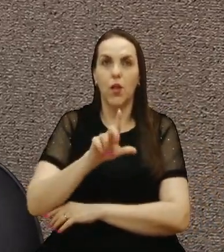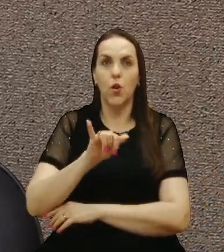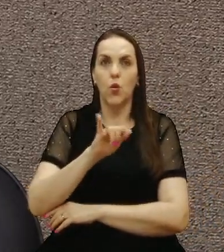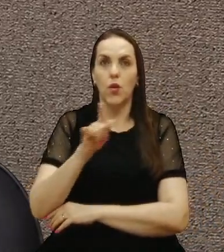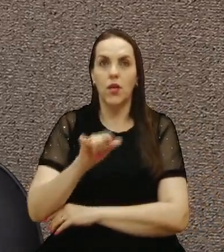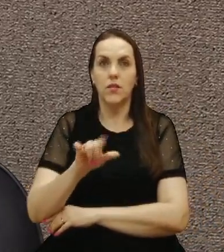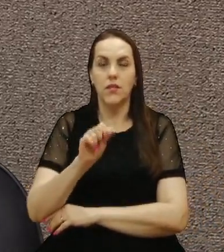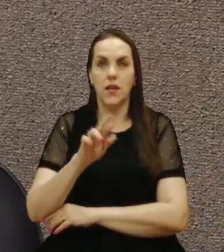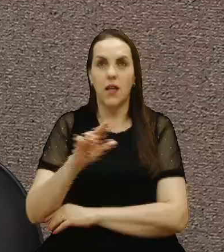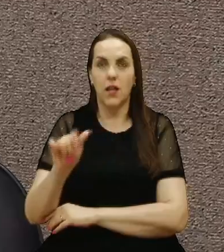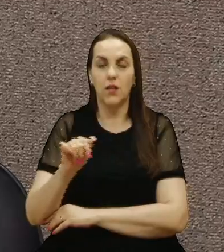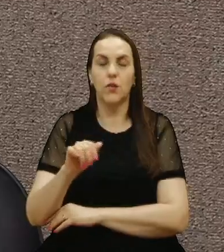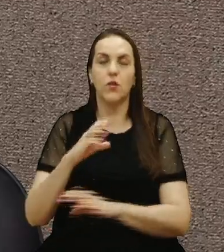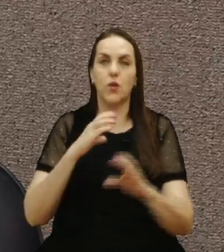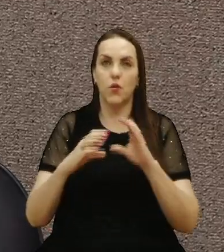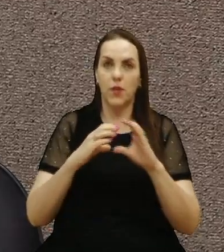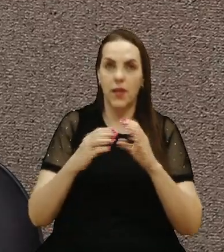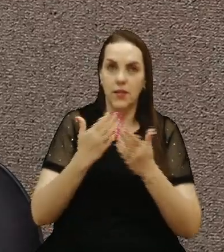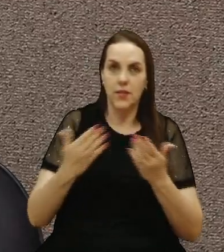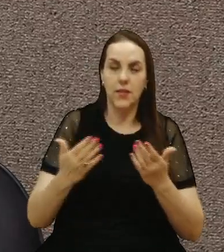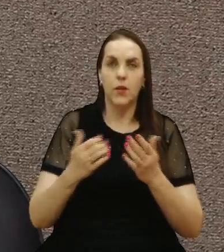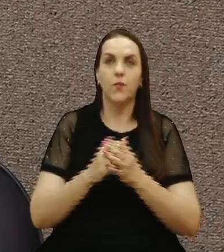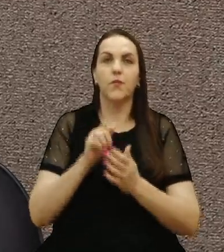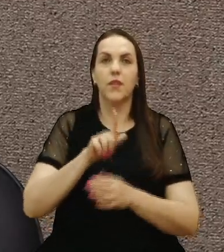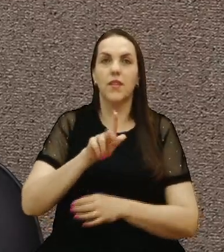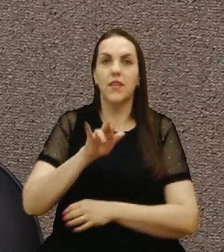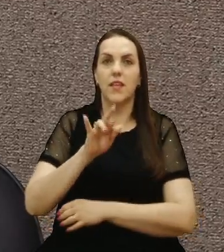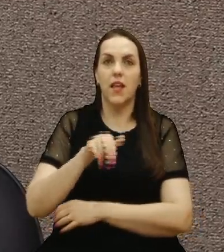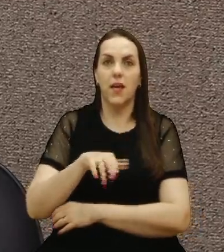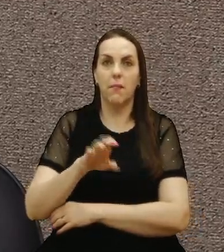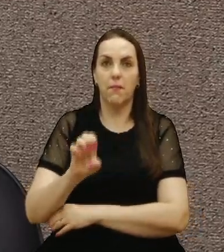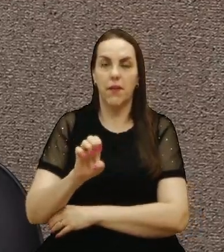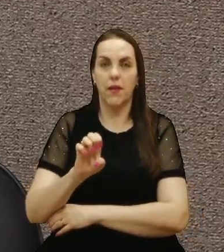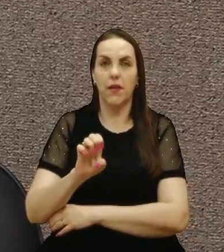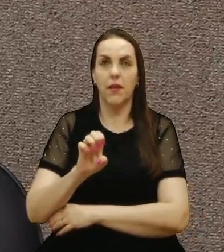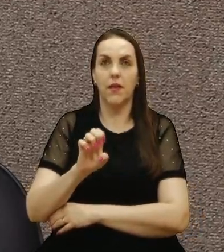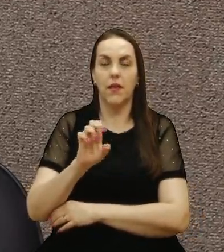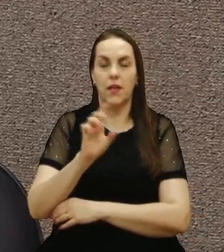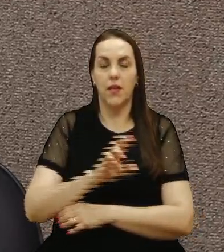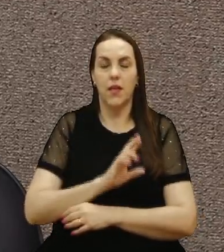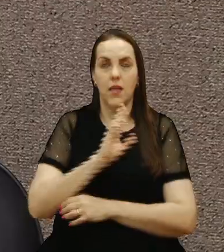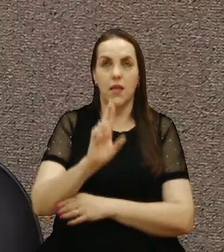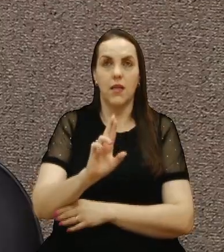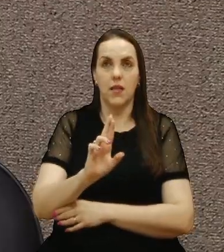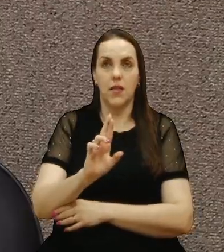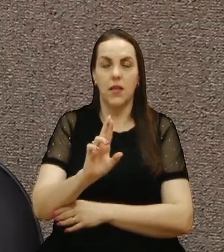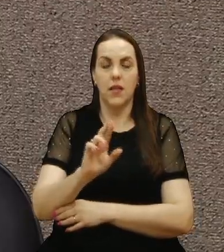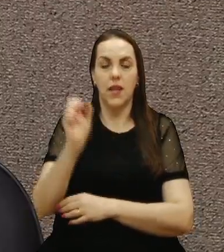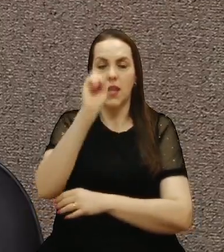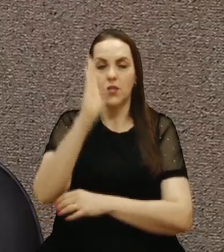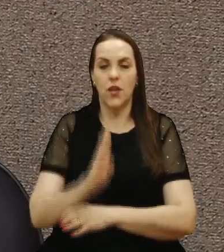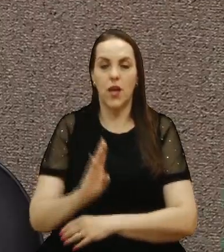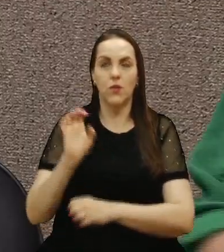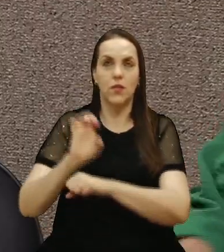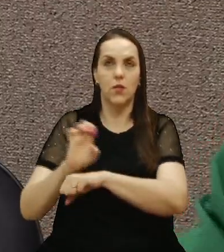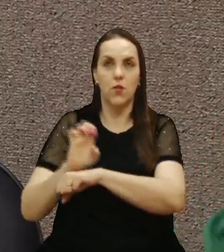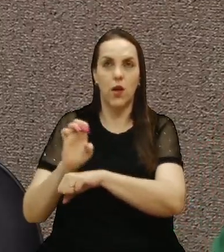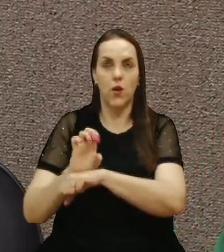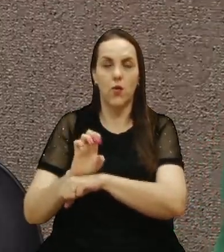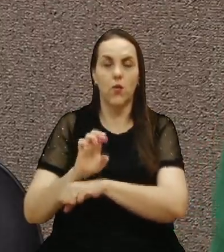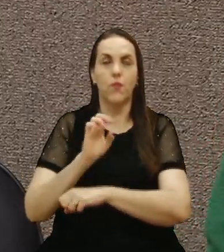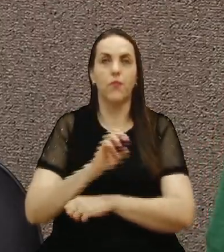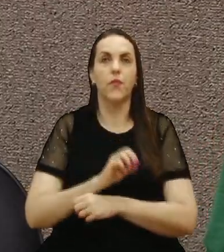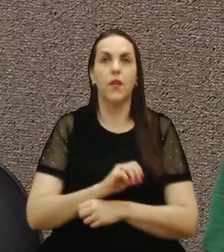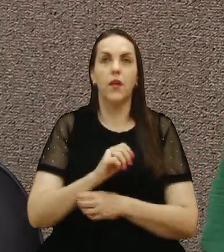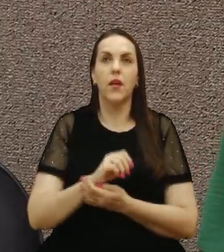pela contribuição à comunicação, Guilherme Arruda, profissional de destaque nacional, estadual, e a Valquíria Vita, profissional revelação. Eu recebi o